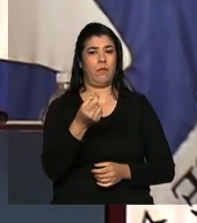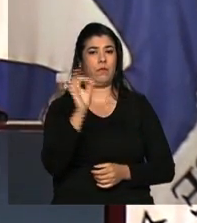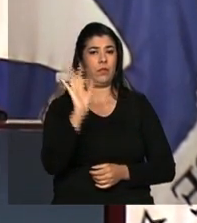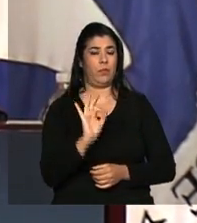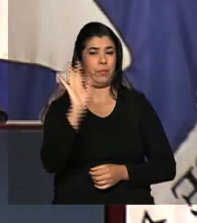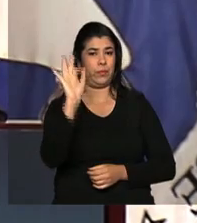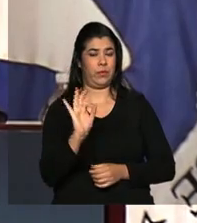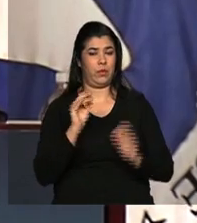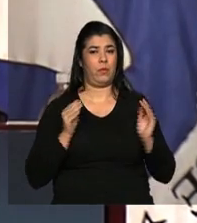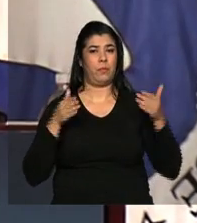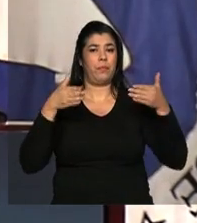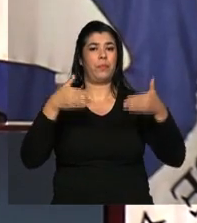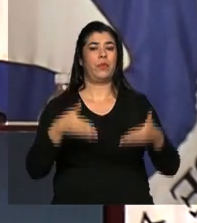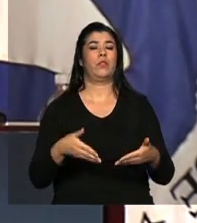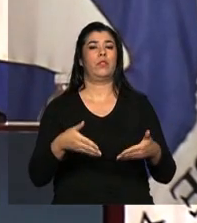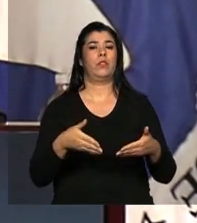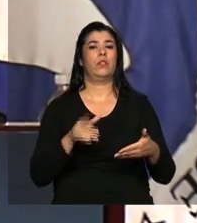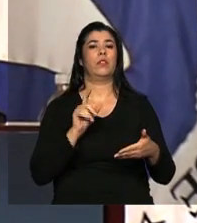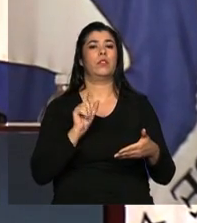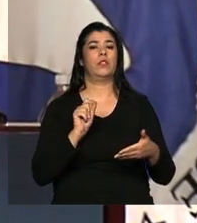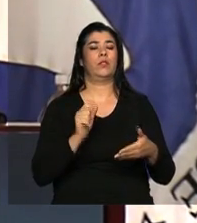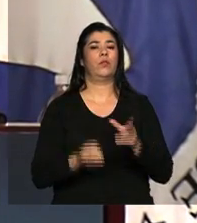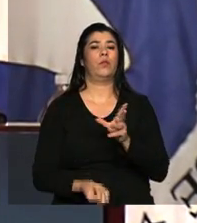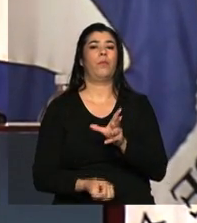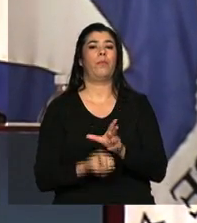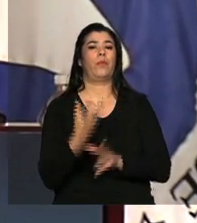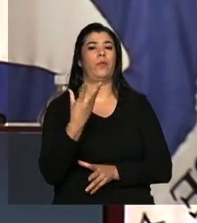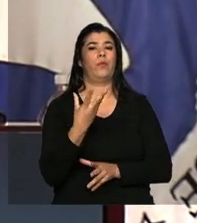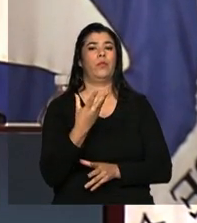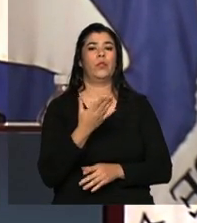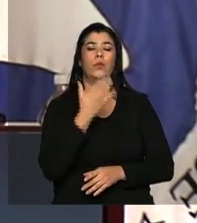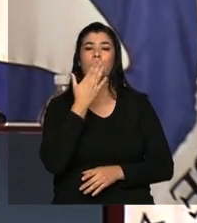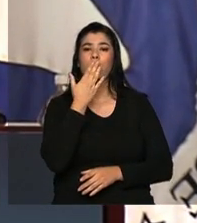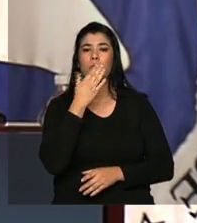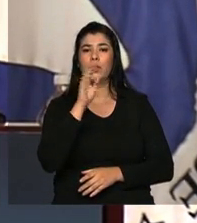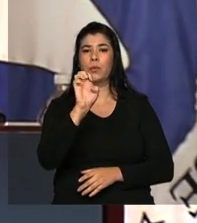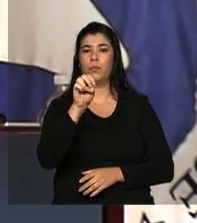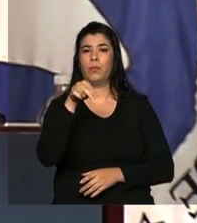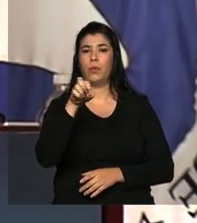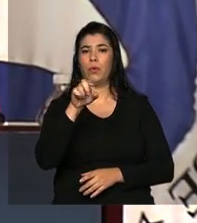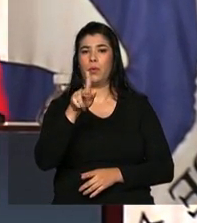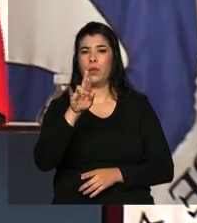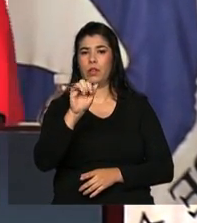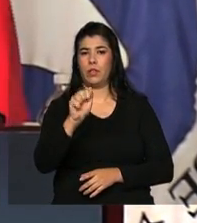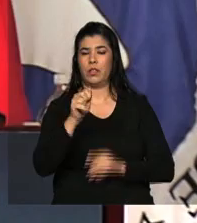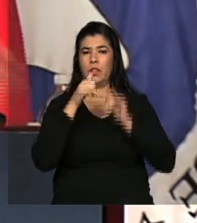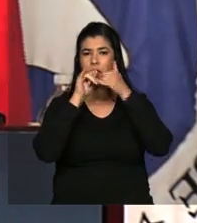a participação de energia renovável